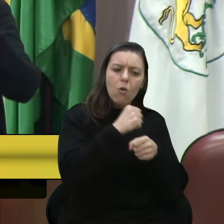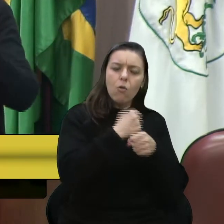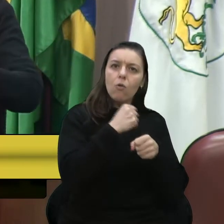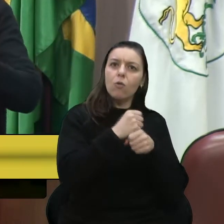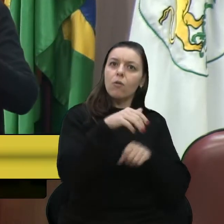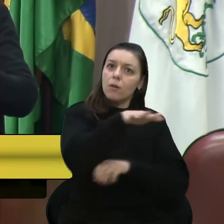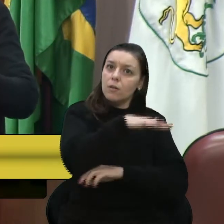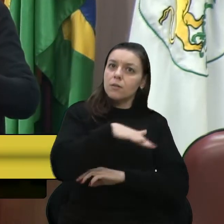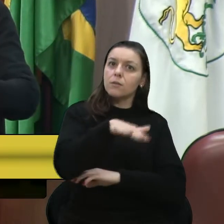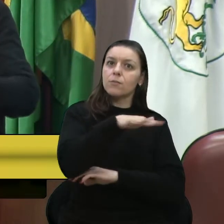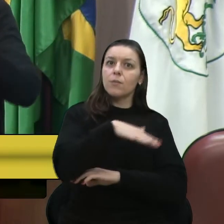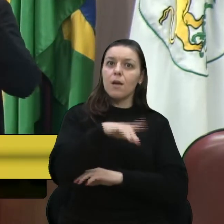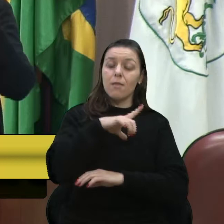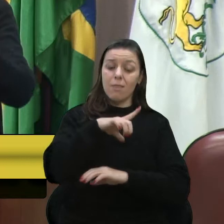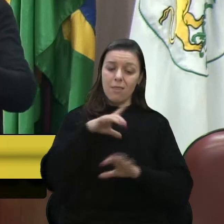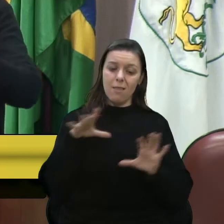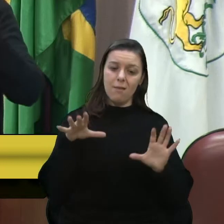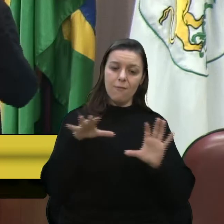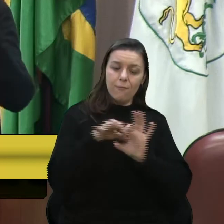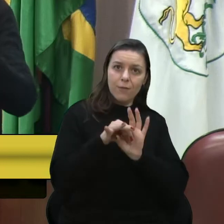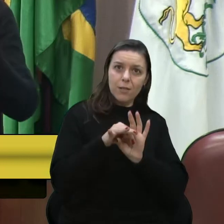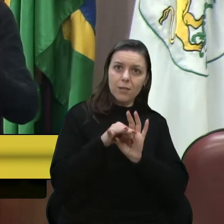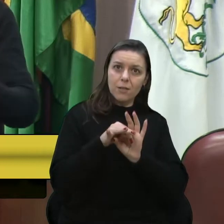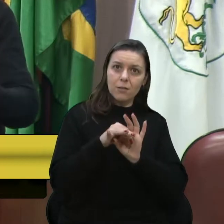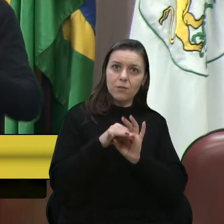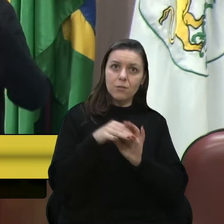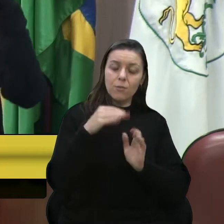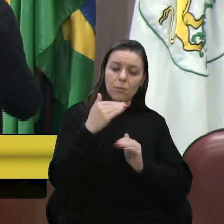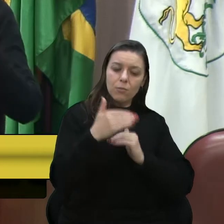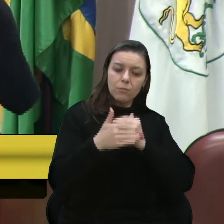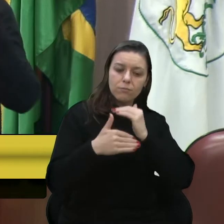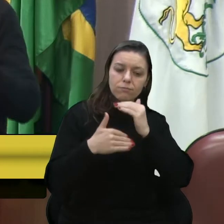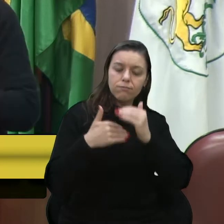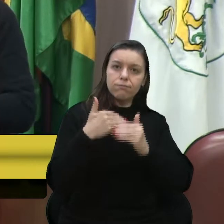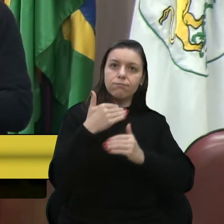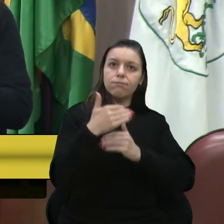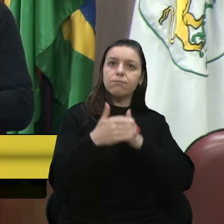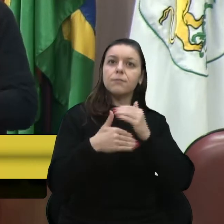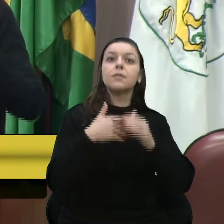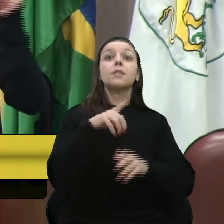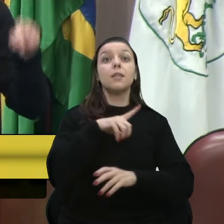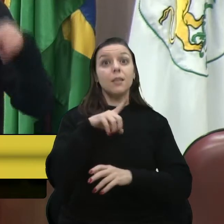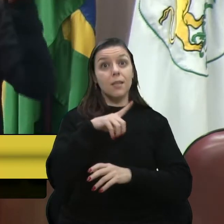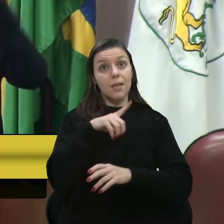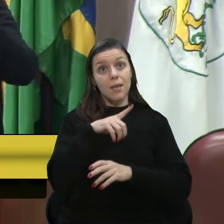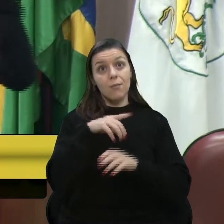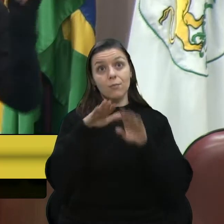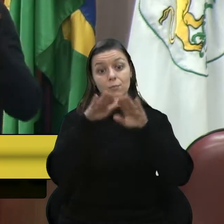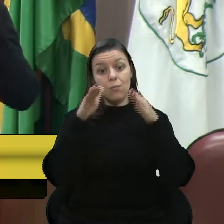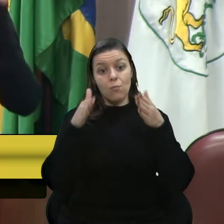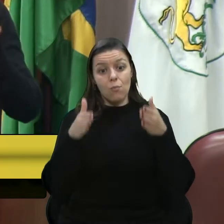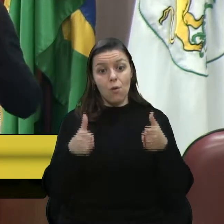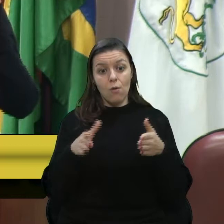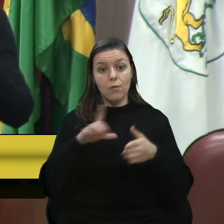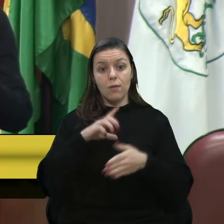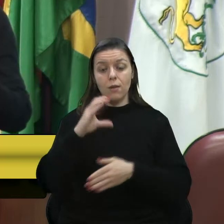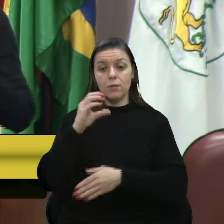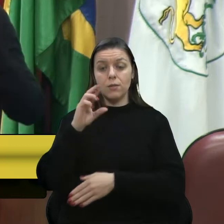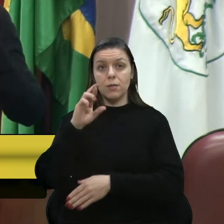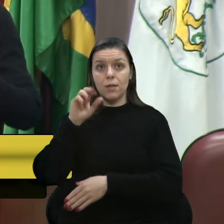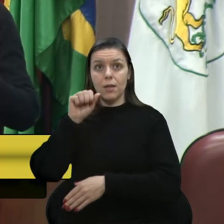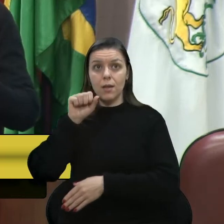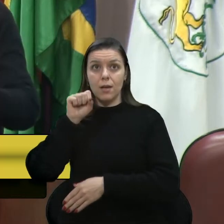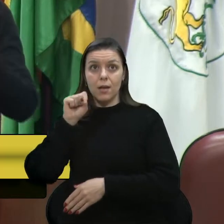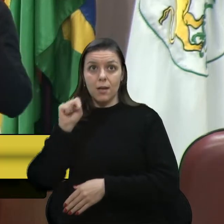com tanto vínculo, que passado tanto tempo, nós ainda temos esses móveis presentes nos CRAS aqui da